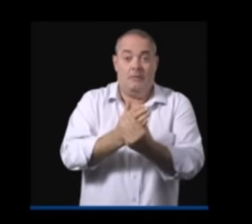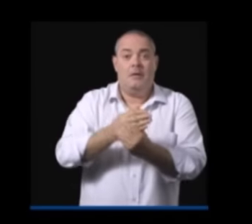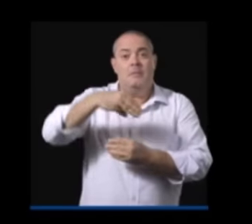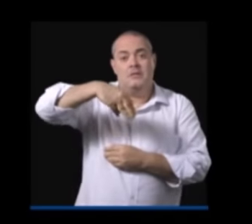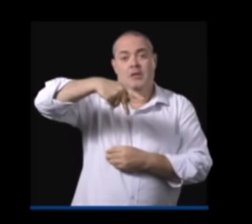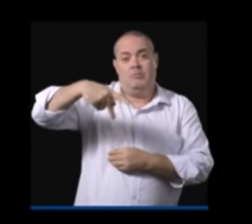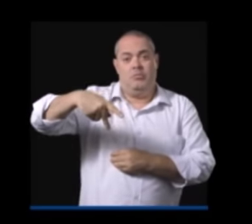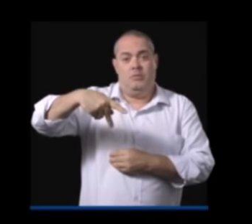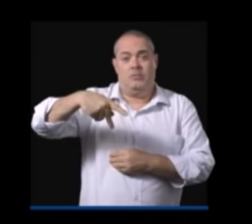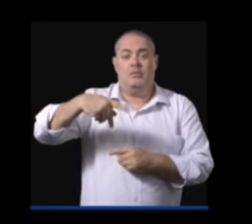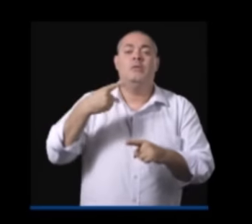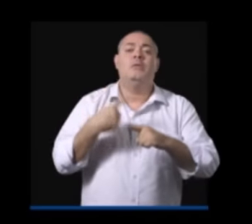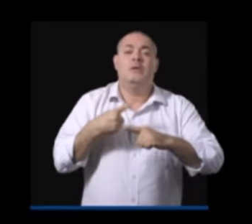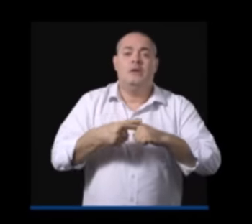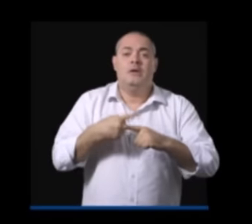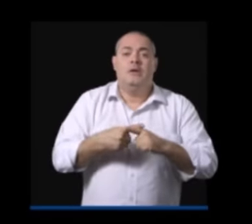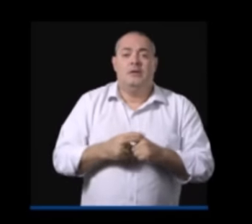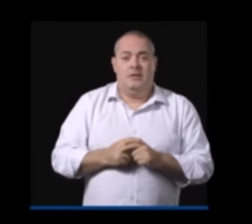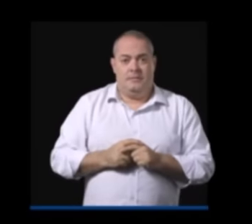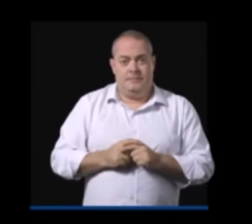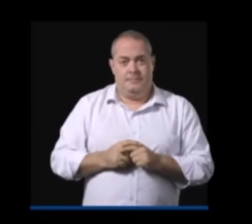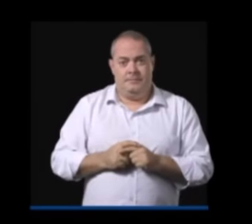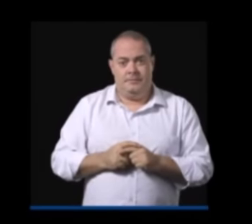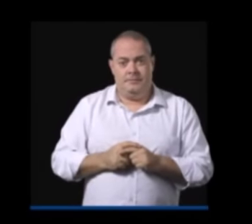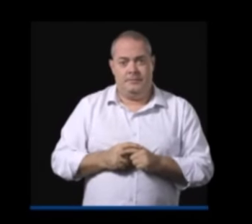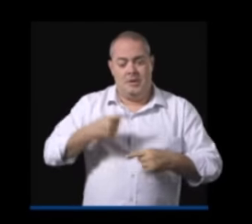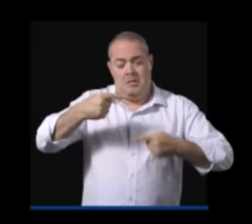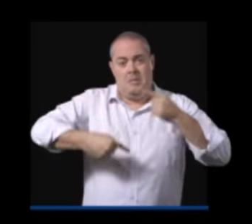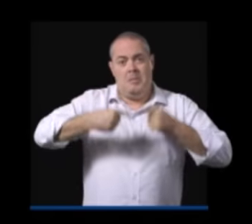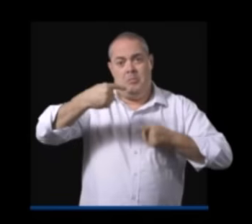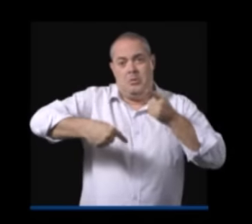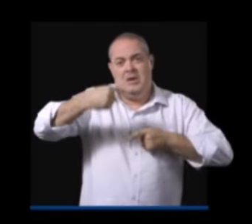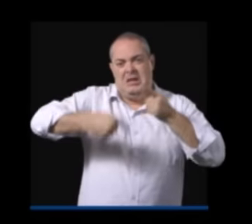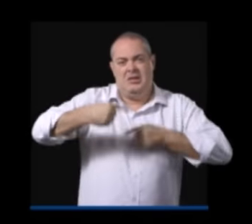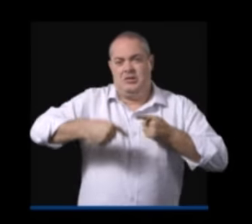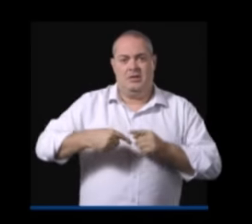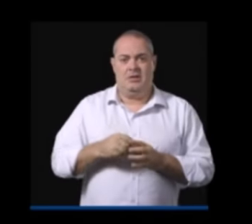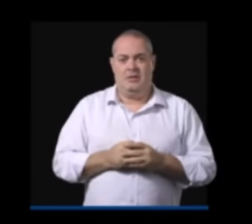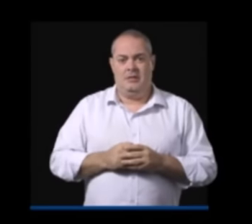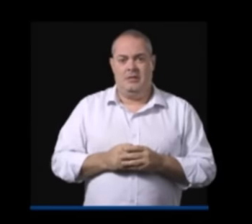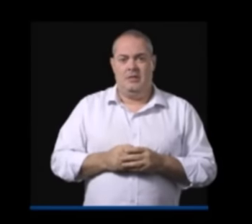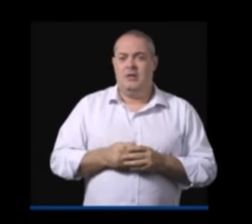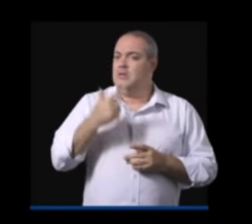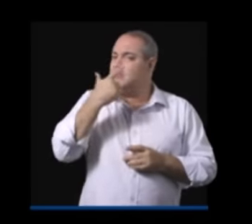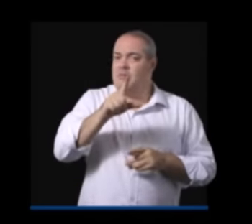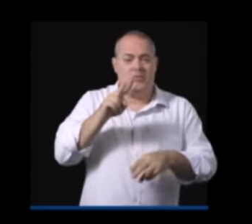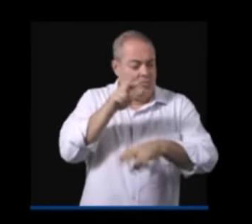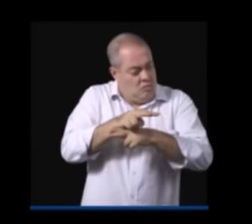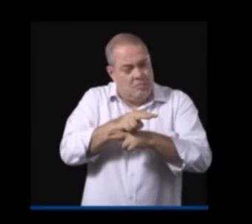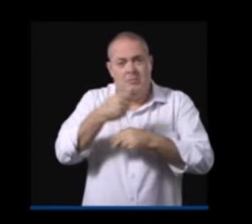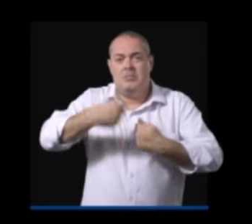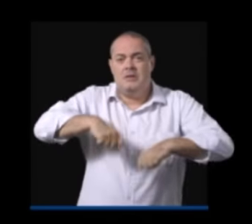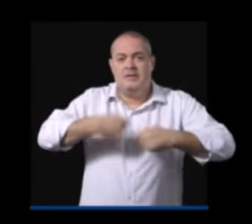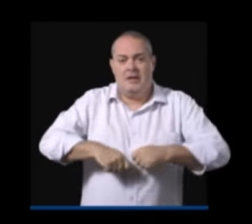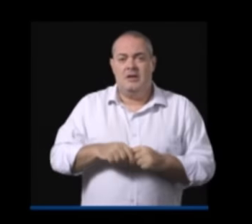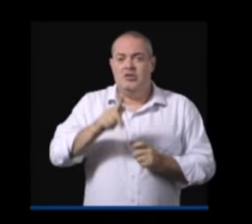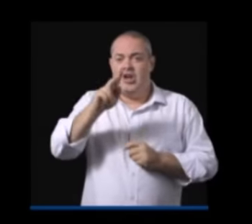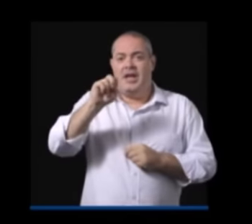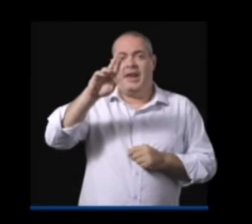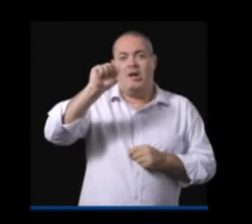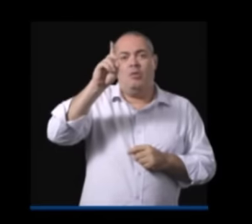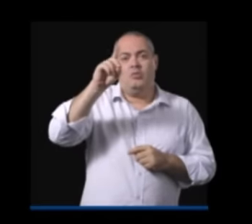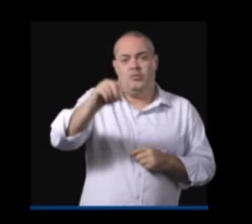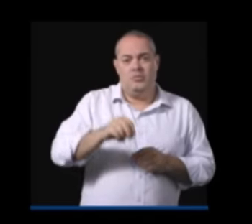fadada a tomar um processo do Ministério Público por litigância. Vocês não conseguiram tomar